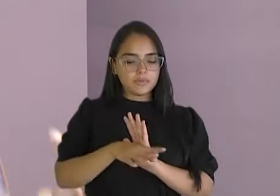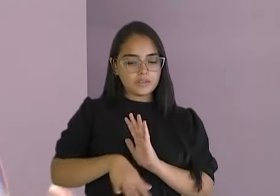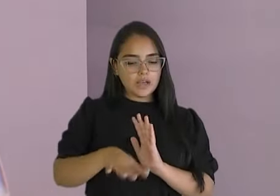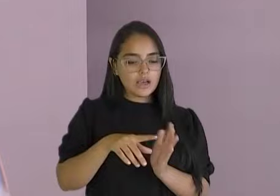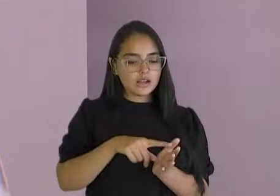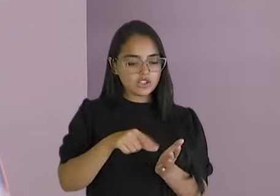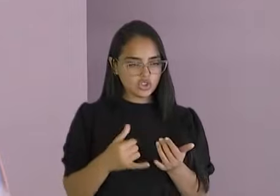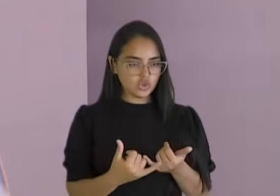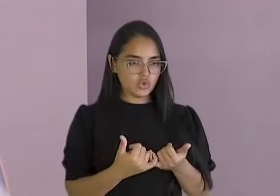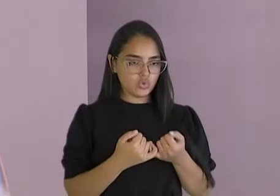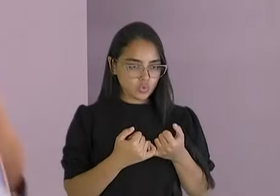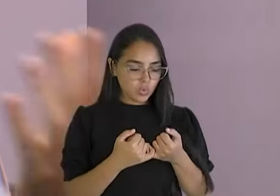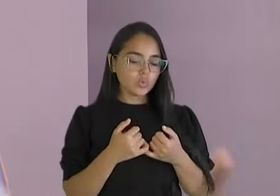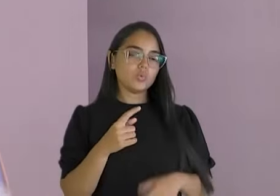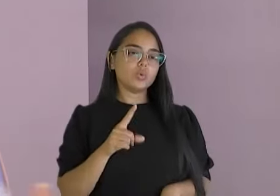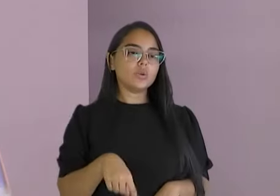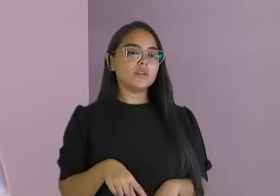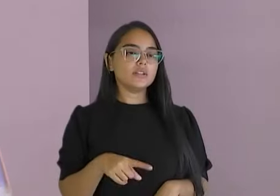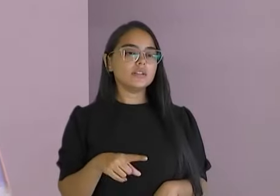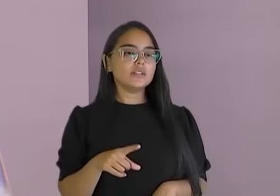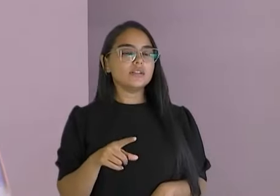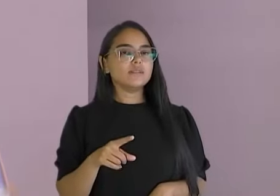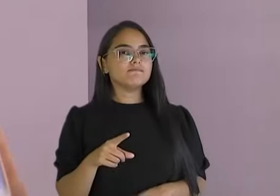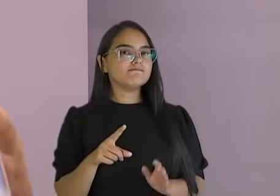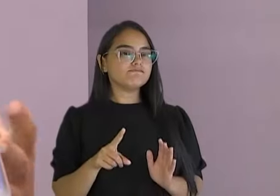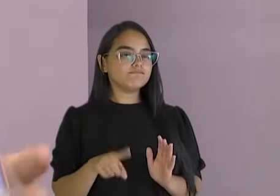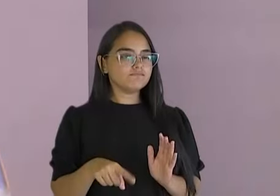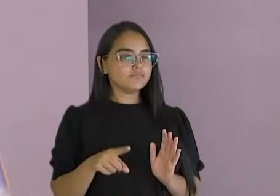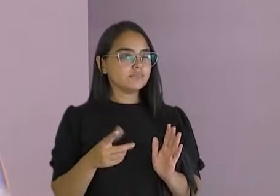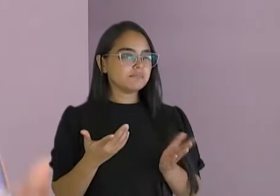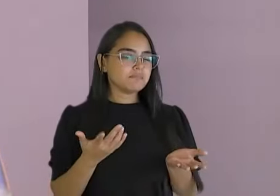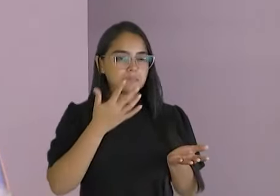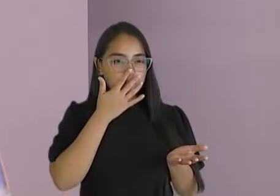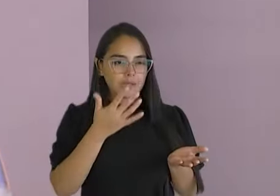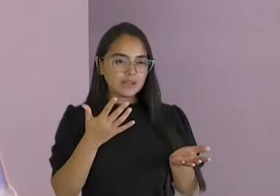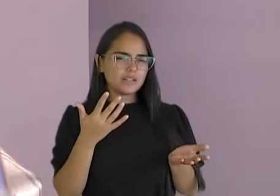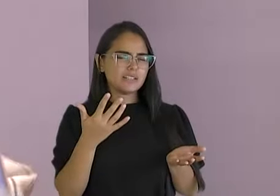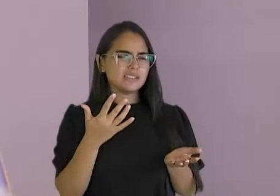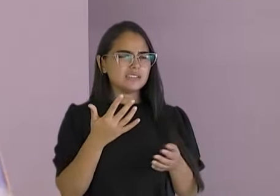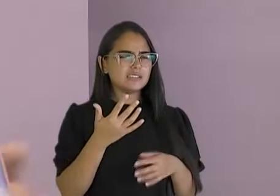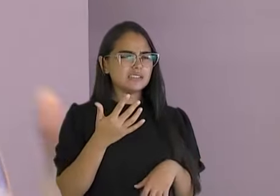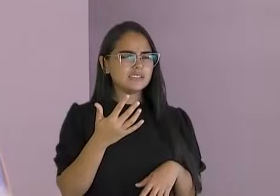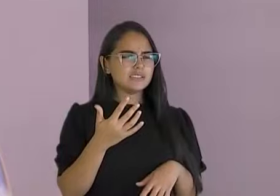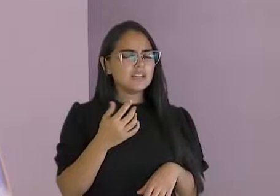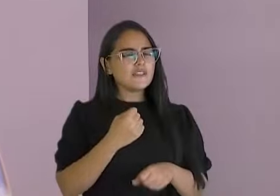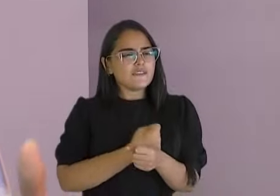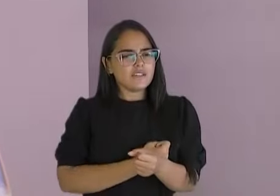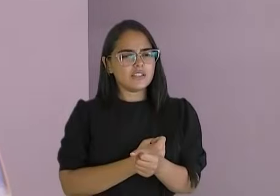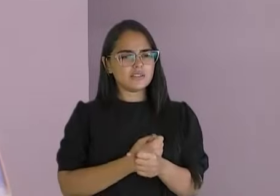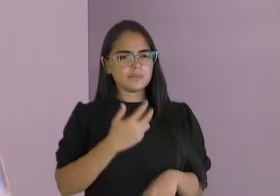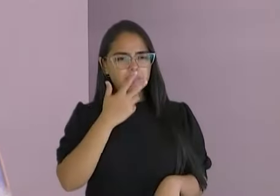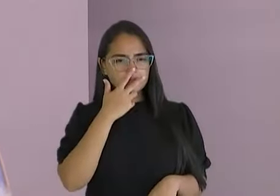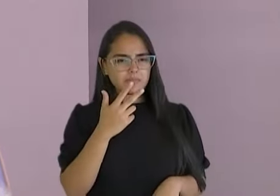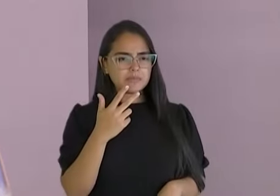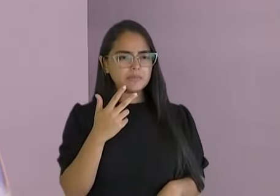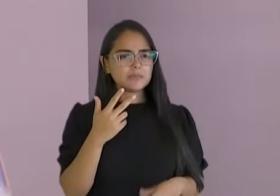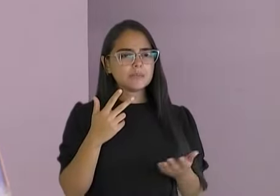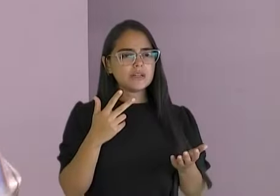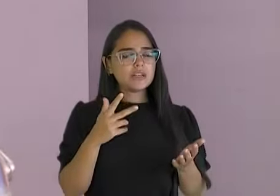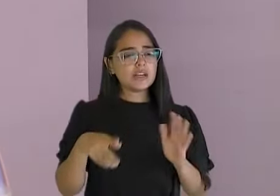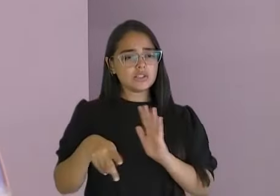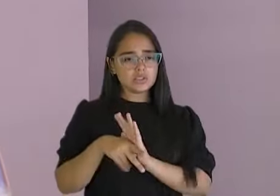o DSM-3, primeiro ele botou como algo mais de impulsividade, mas ele não relacionou algo ali como um transtorno de